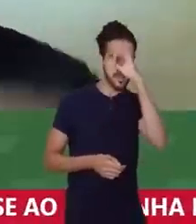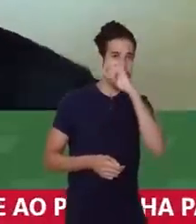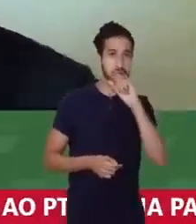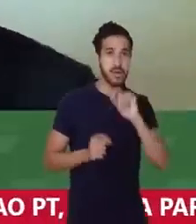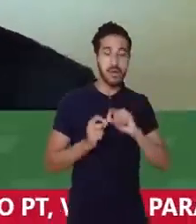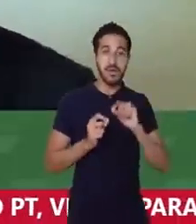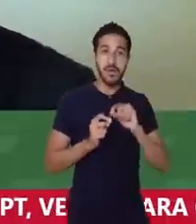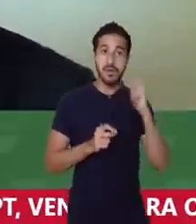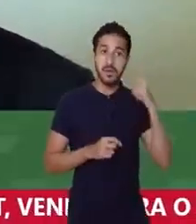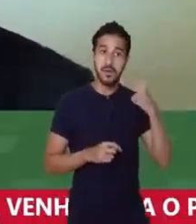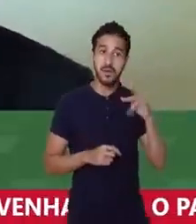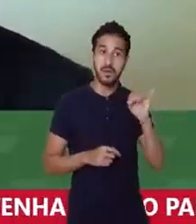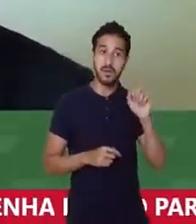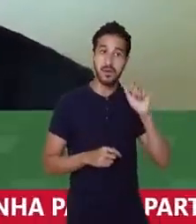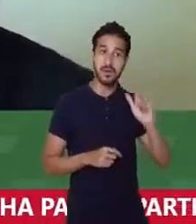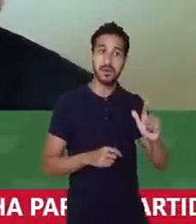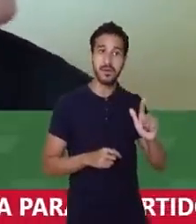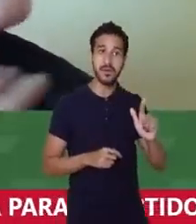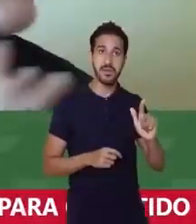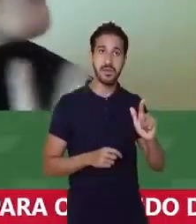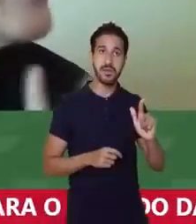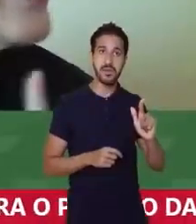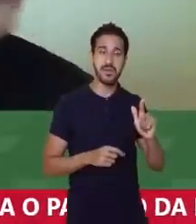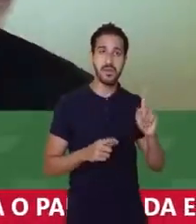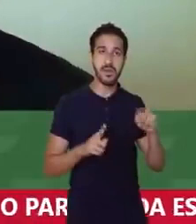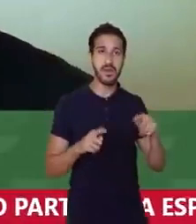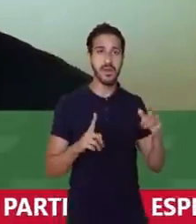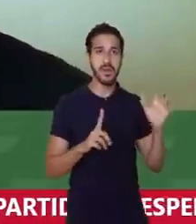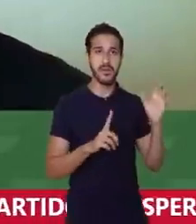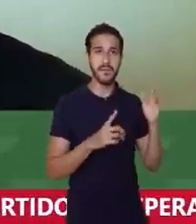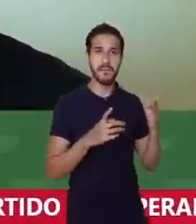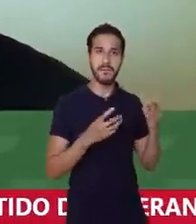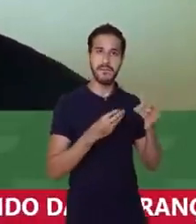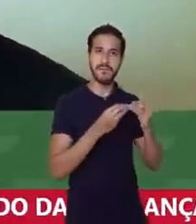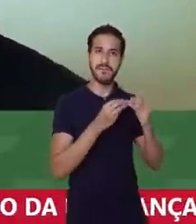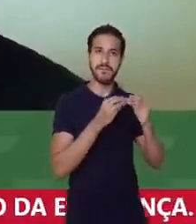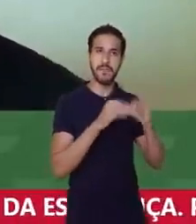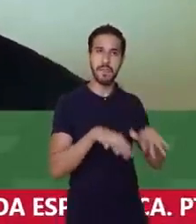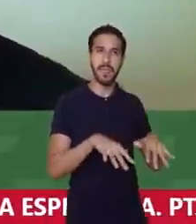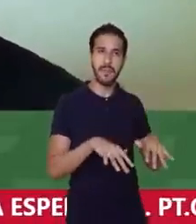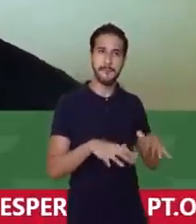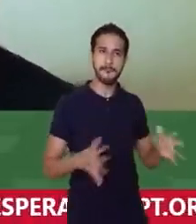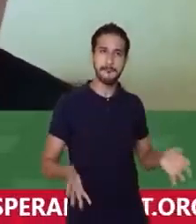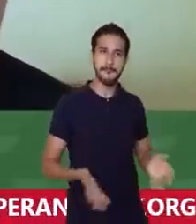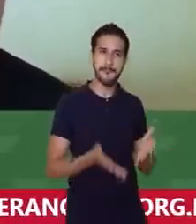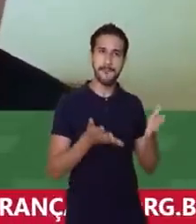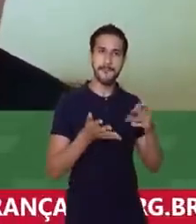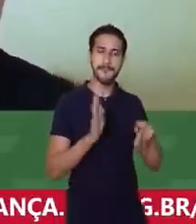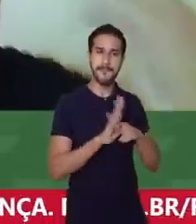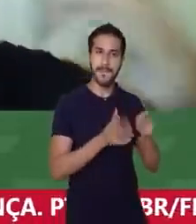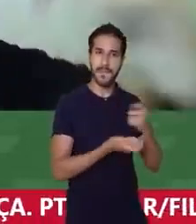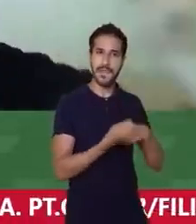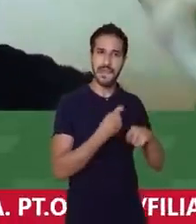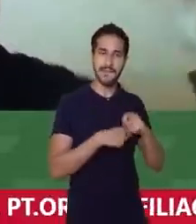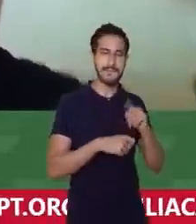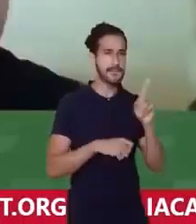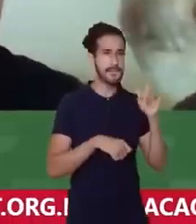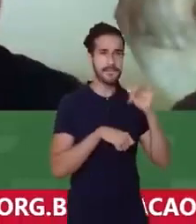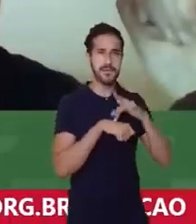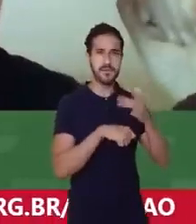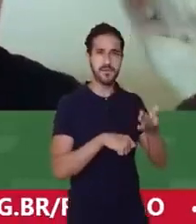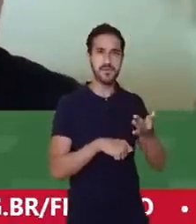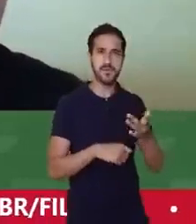fazer política industrial era interferir com os estímulos do mercado. É um